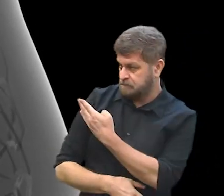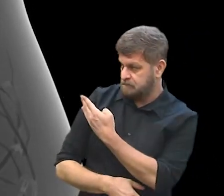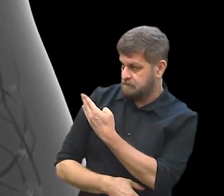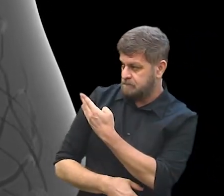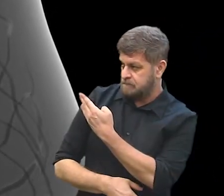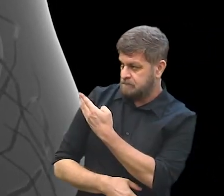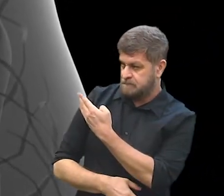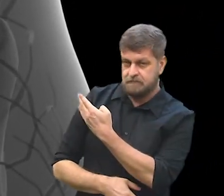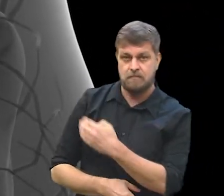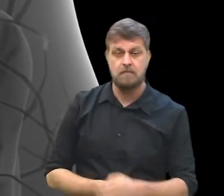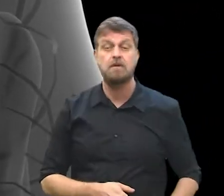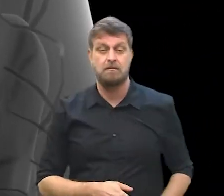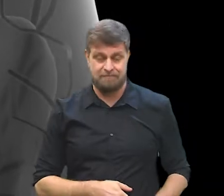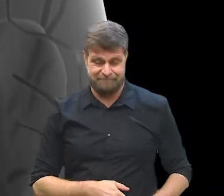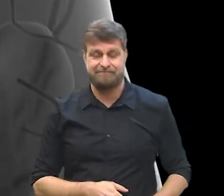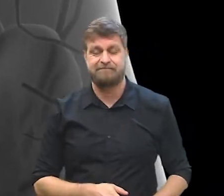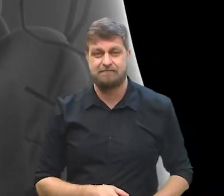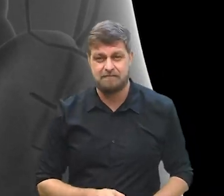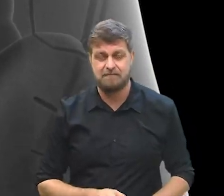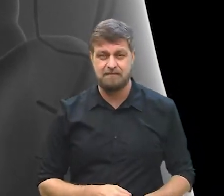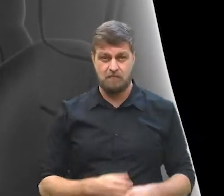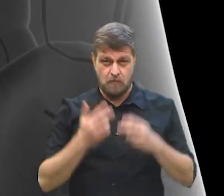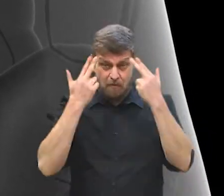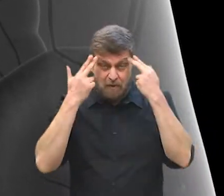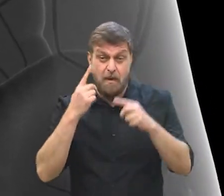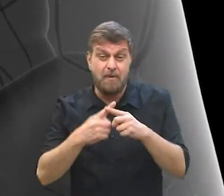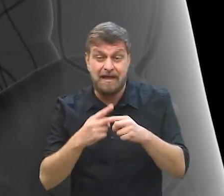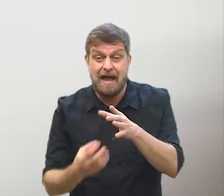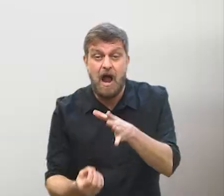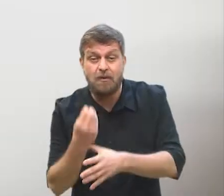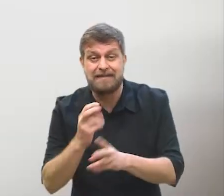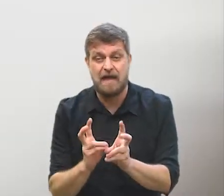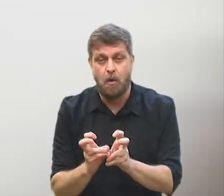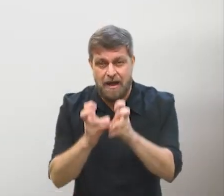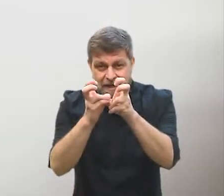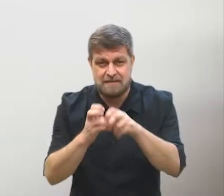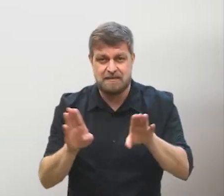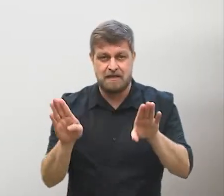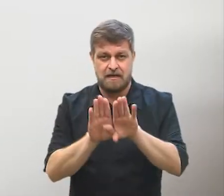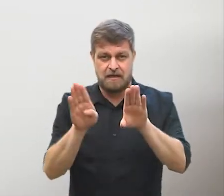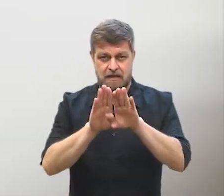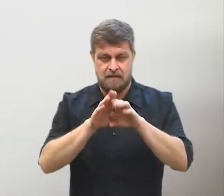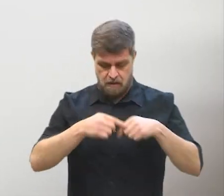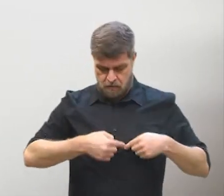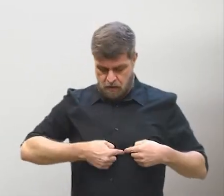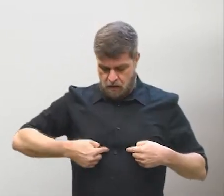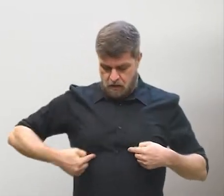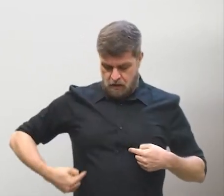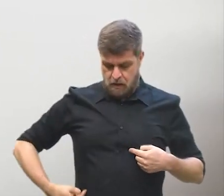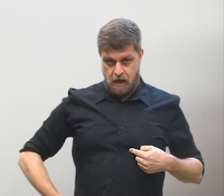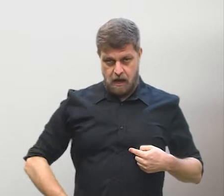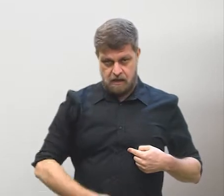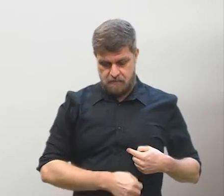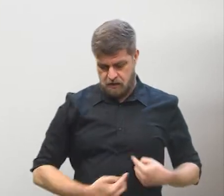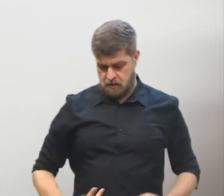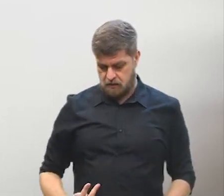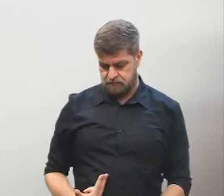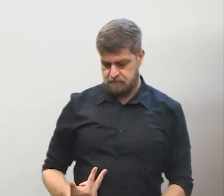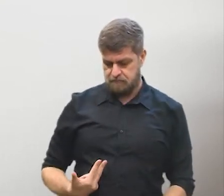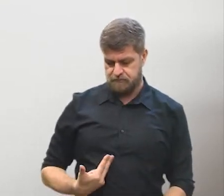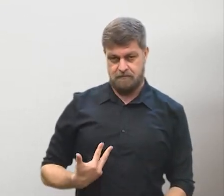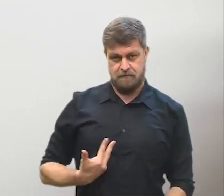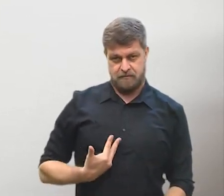parte, ou o rim totalmente, normalmente por câncer. A gente tem ainda cirurgias abdominais, então todas